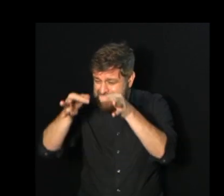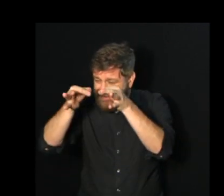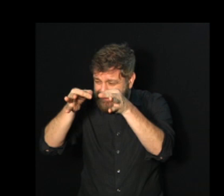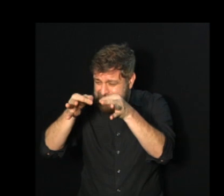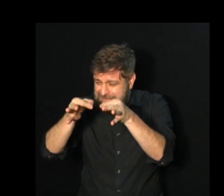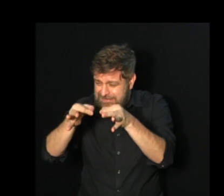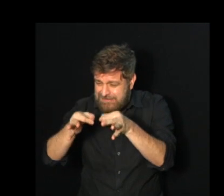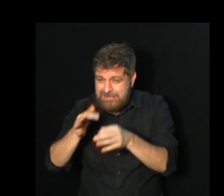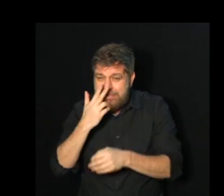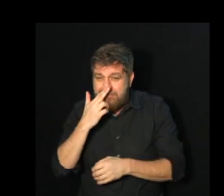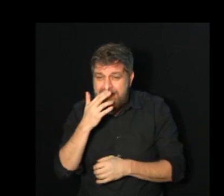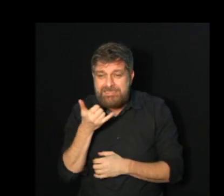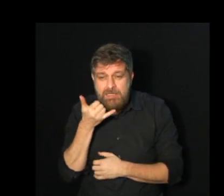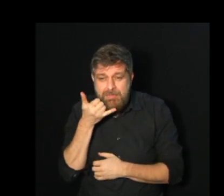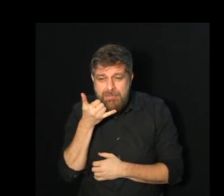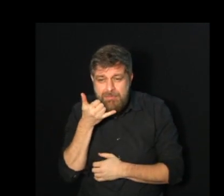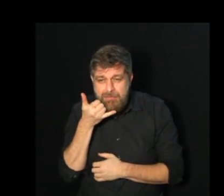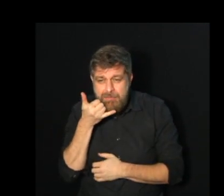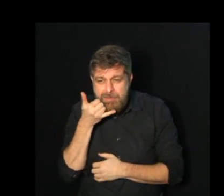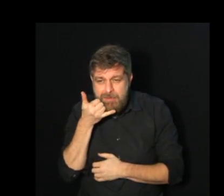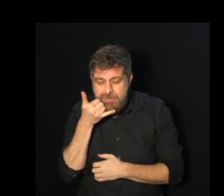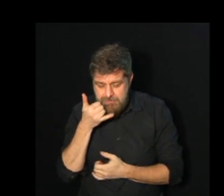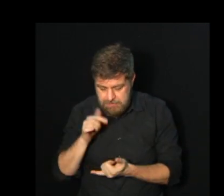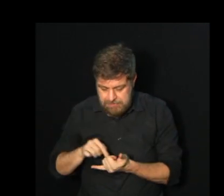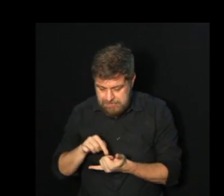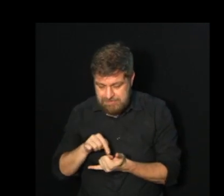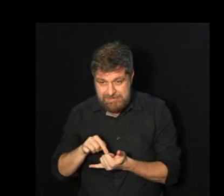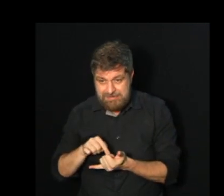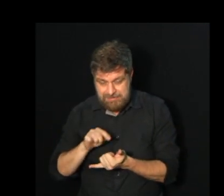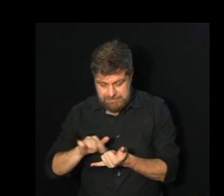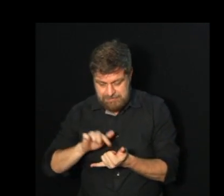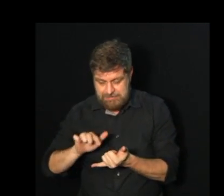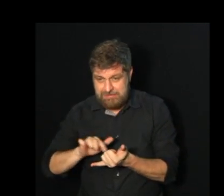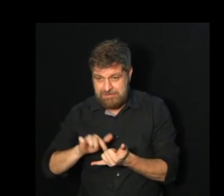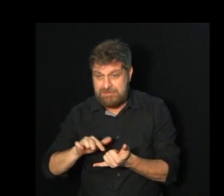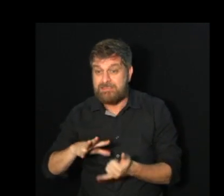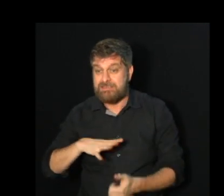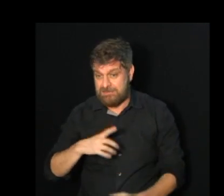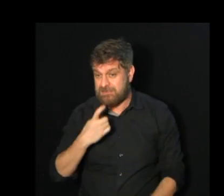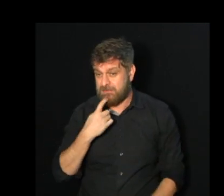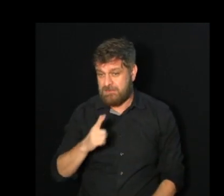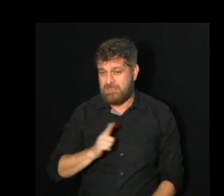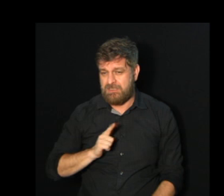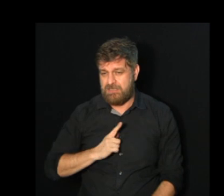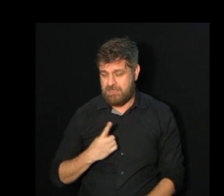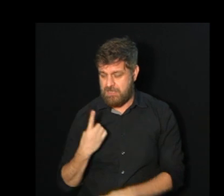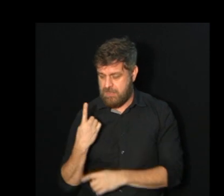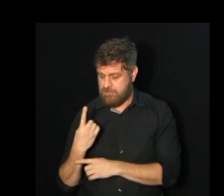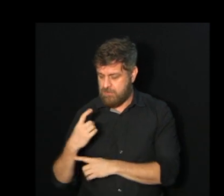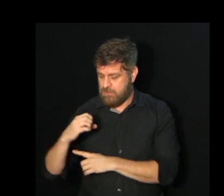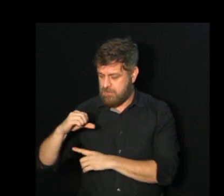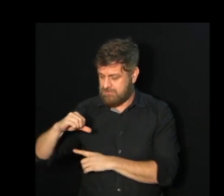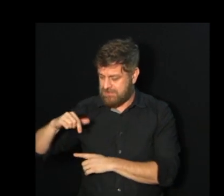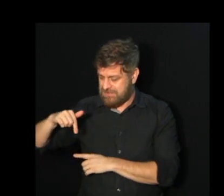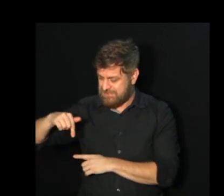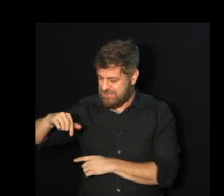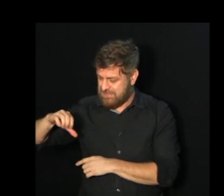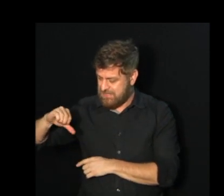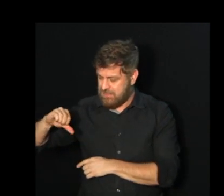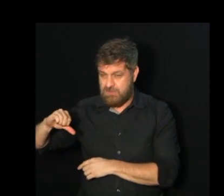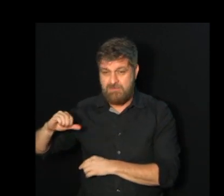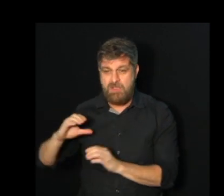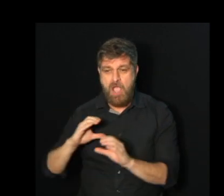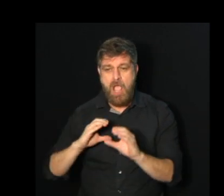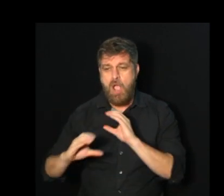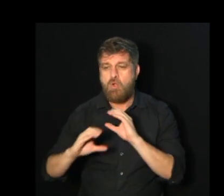fosse um celular. É uma estação rádio base de celular. Nós temos isso em Campinas também desde 1979, é para comunicação